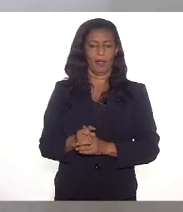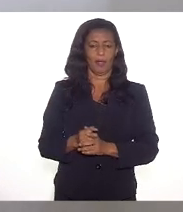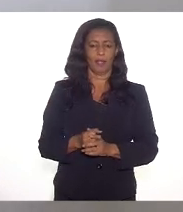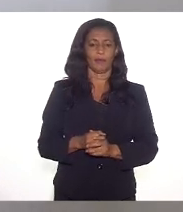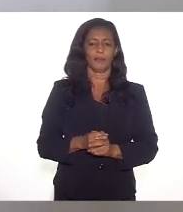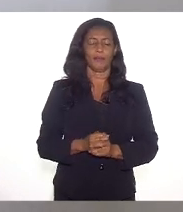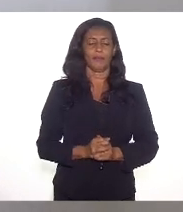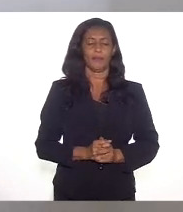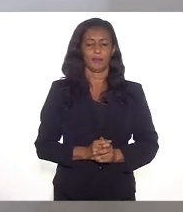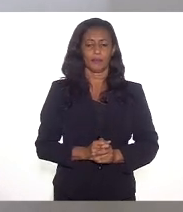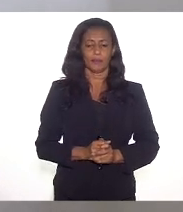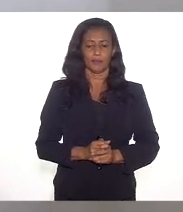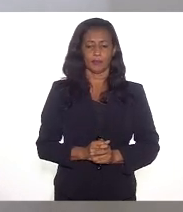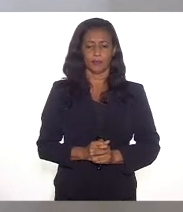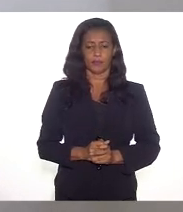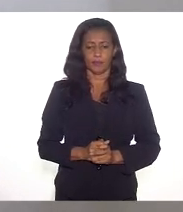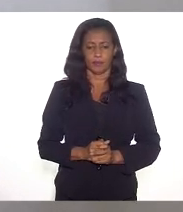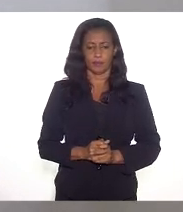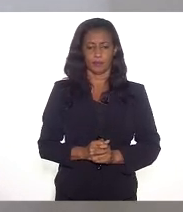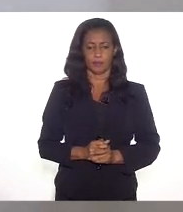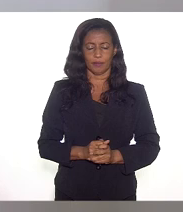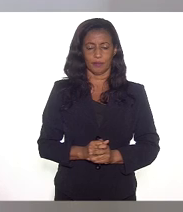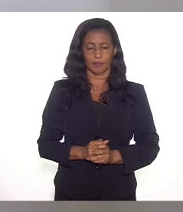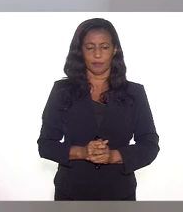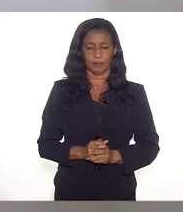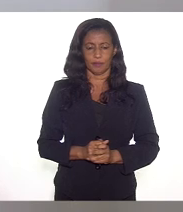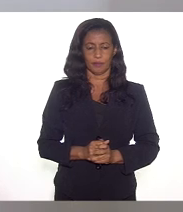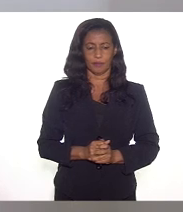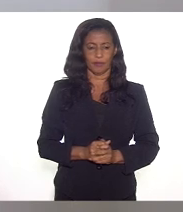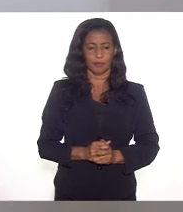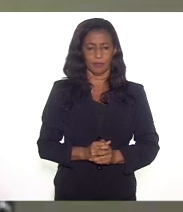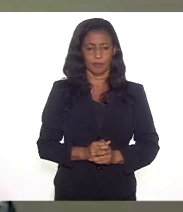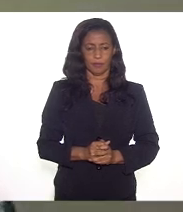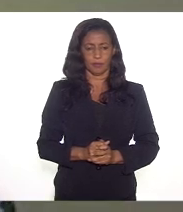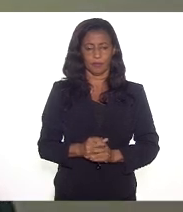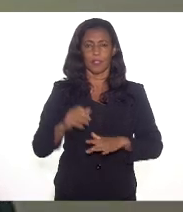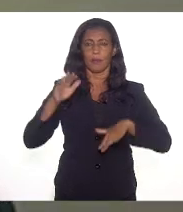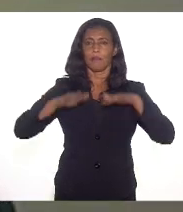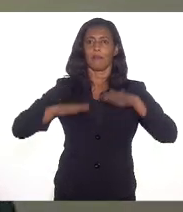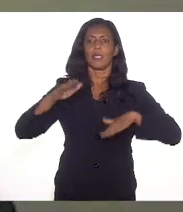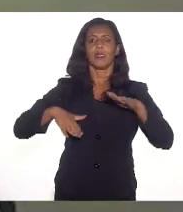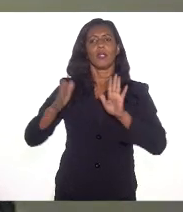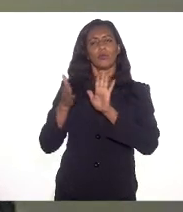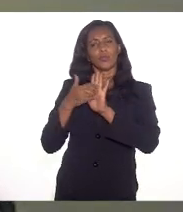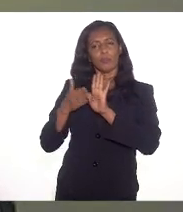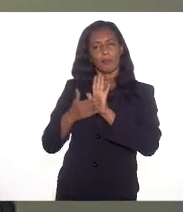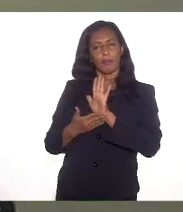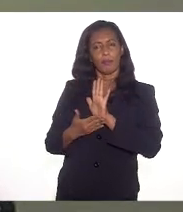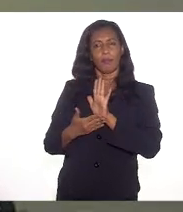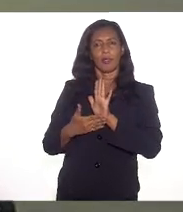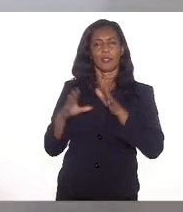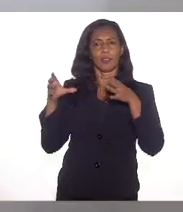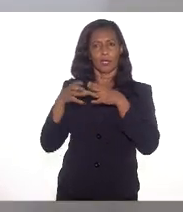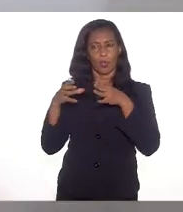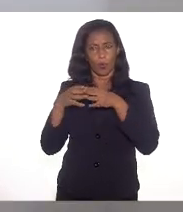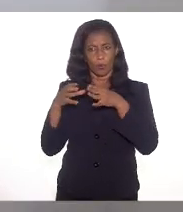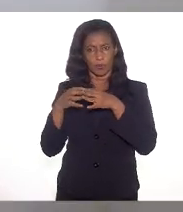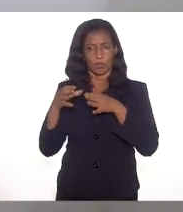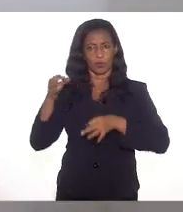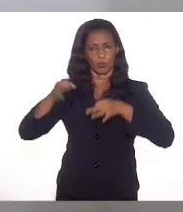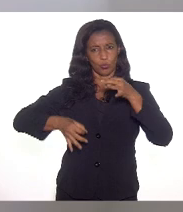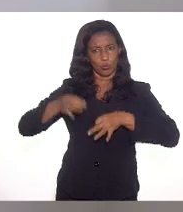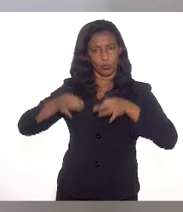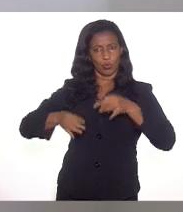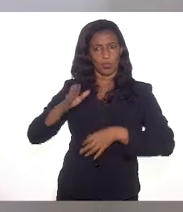Daniel Librelon, Marta Rocha, Flávio Serafini e Rodrigo Bacelar. Pendendo de pareceres das comissões de Constituição e Justiça, de assunto da criança, adolescente e do